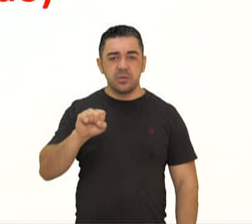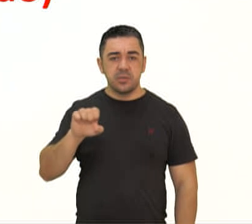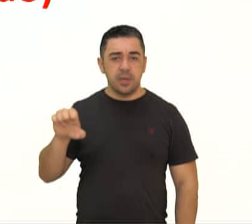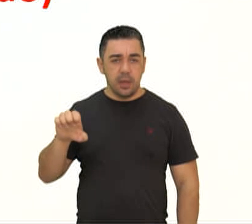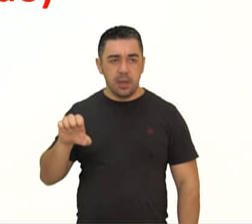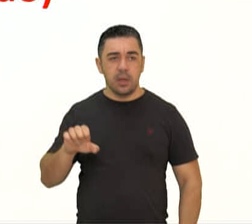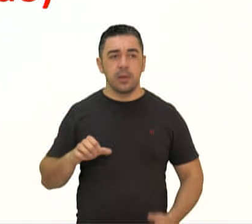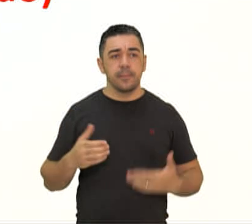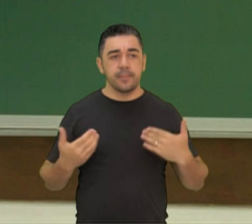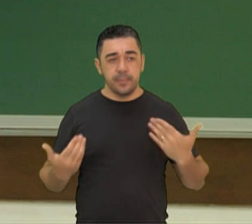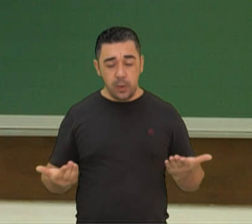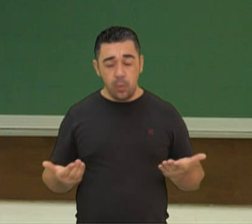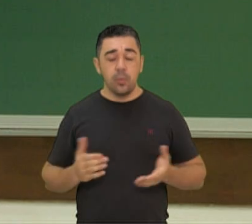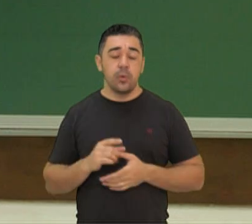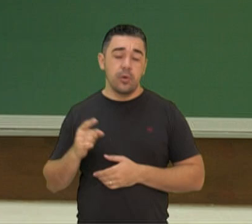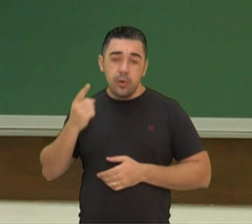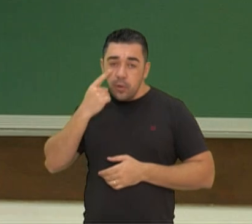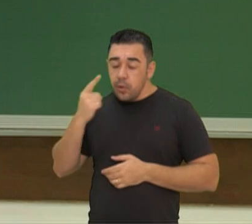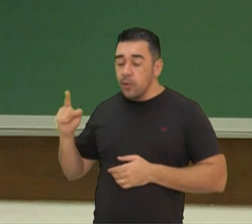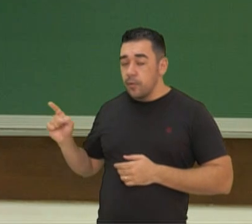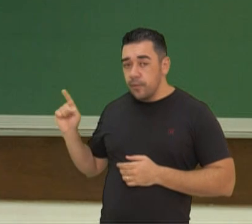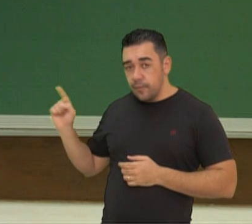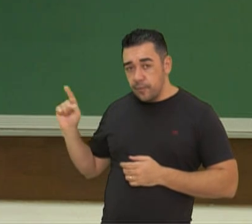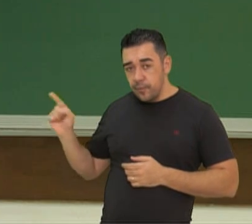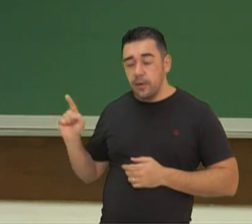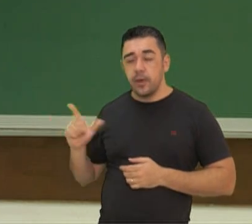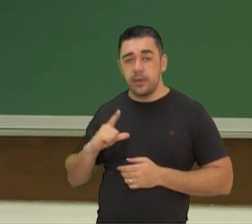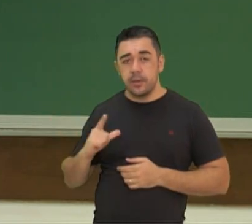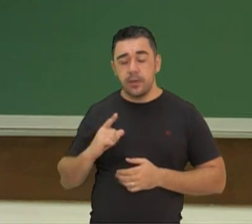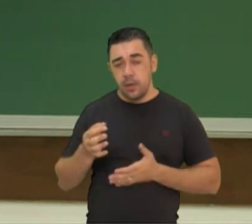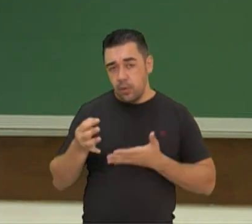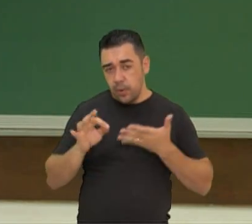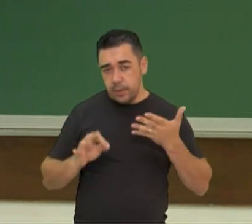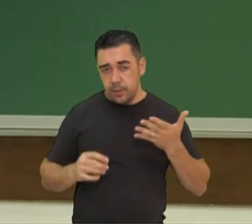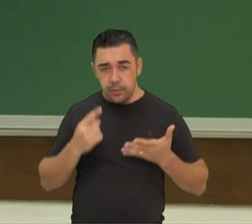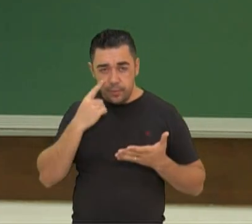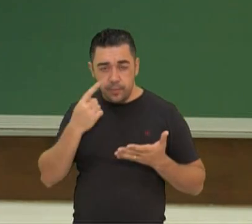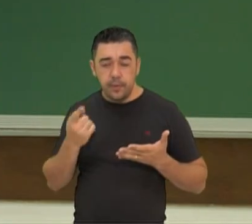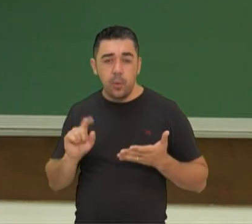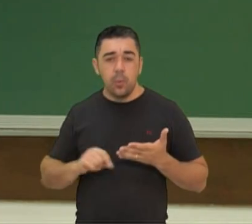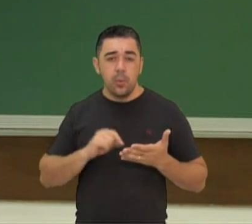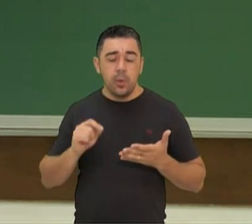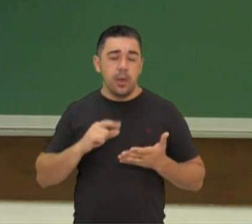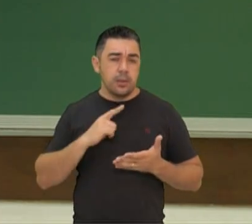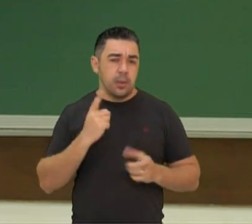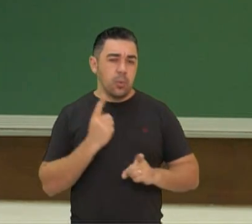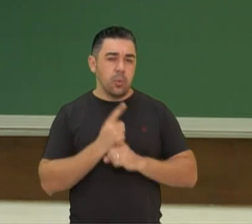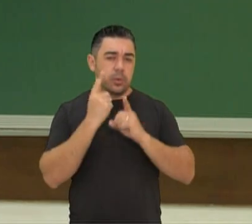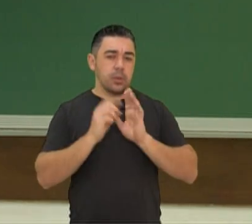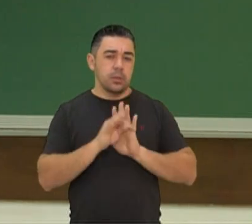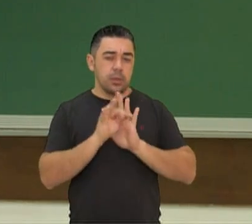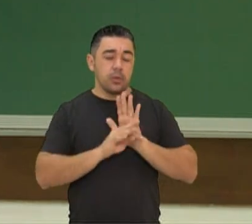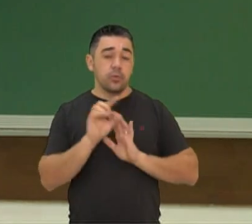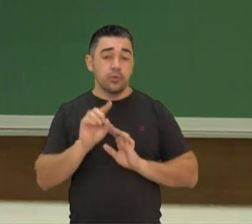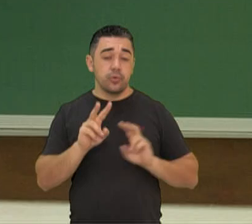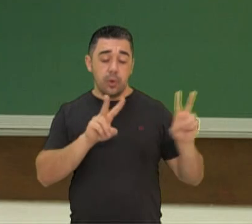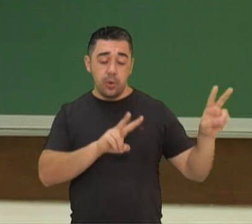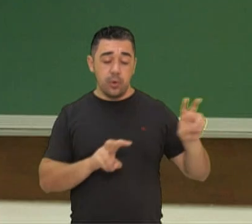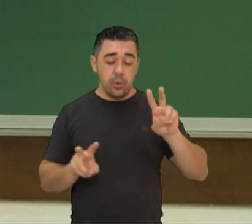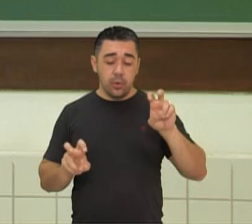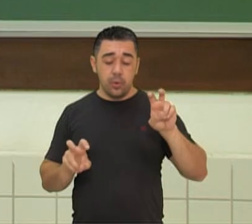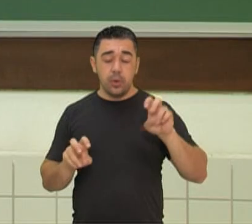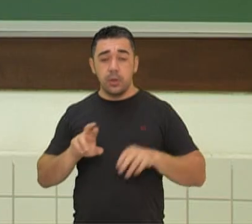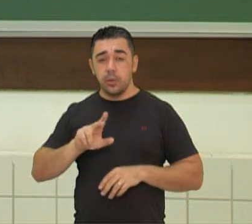dizer. Então vejam que nessa correção, tá? Nós estamos falando que não é apenas a parte da cultura